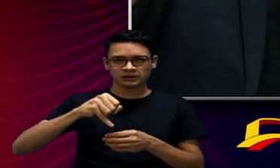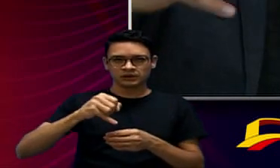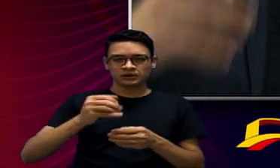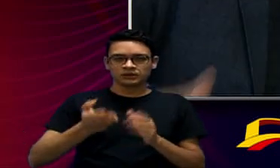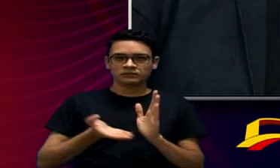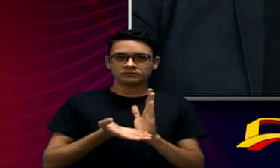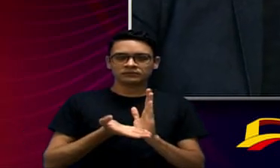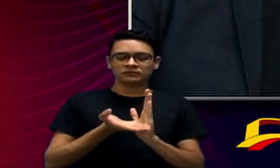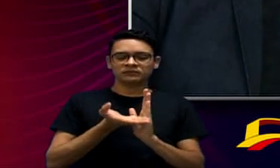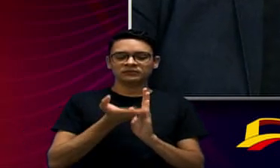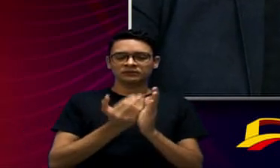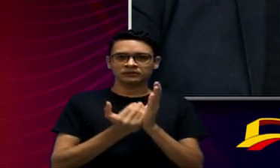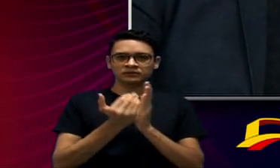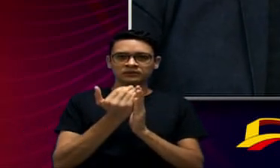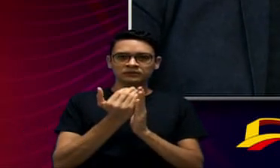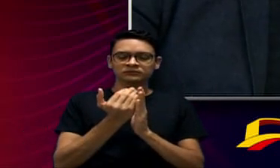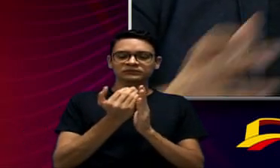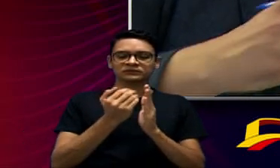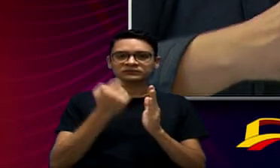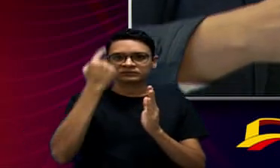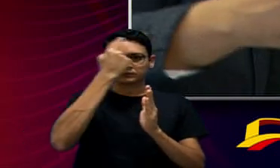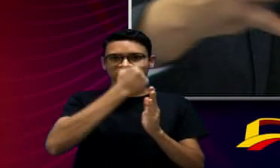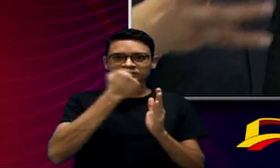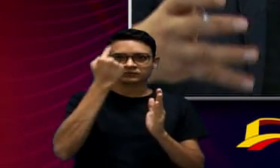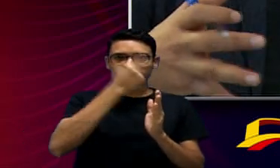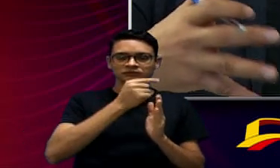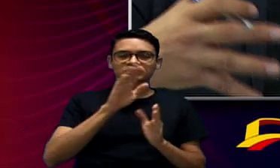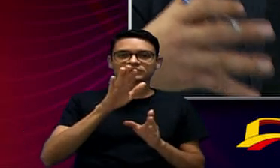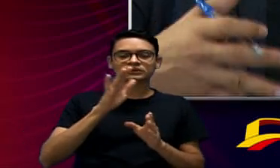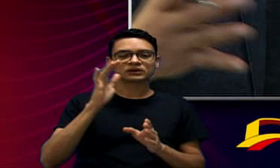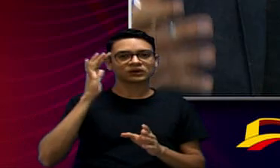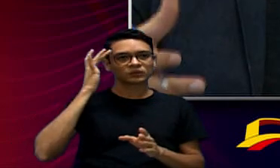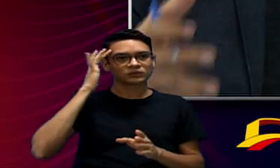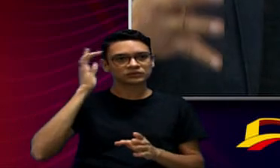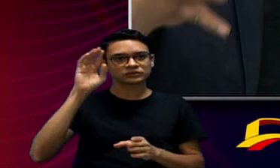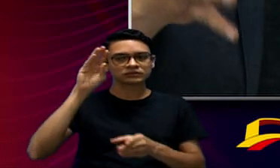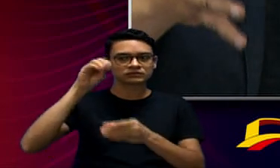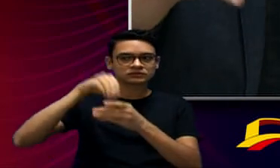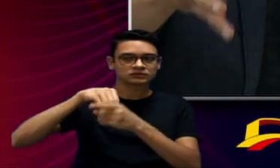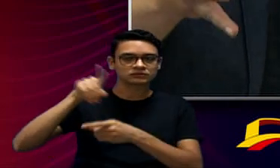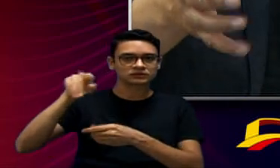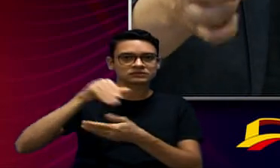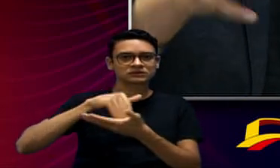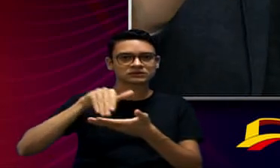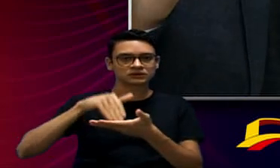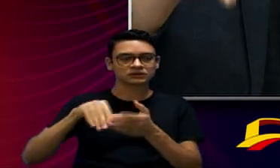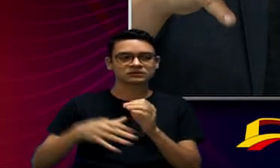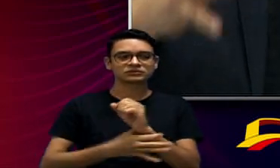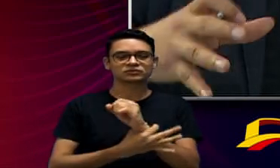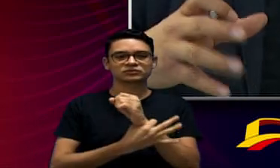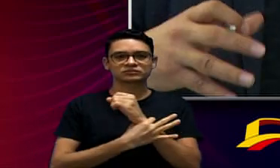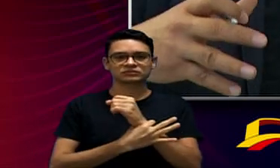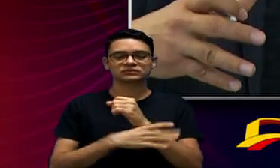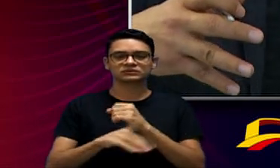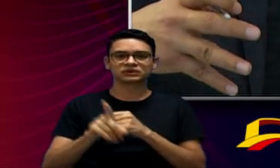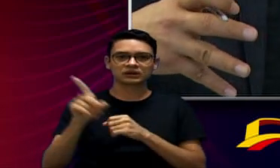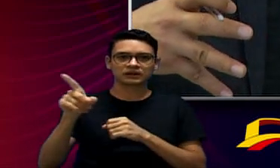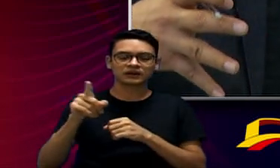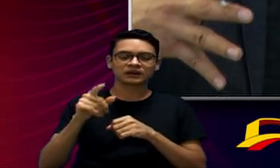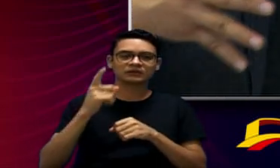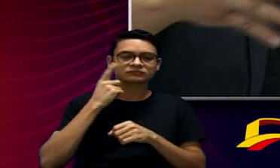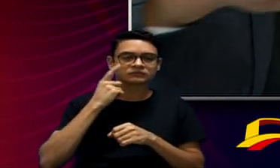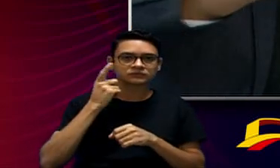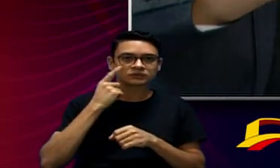aumento dessas horas extras. Mas eu defendo que lá, internamente, tenha até, de repente, com a Secretaria ali da Segurança, mas que haja